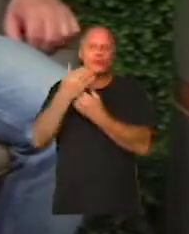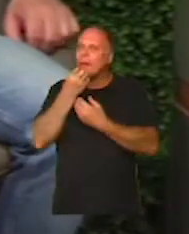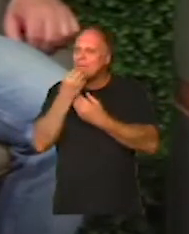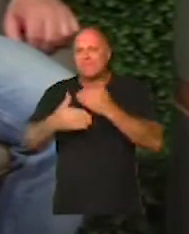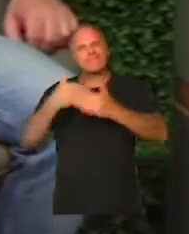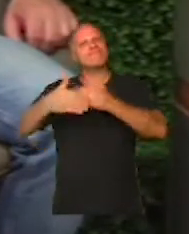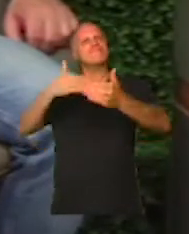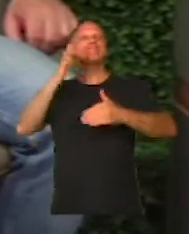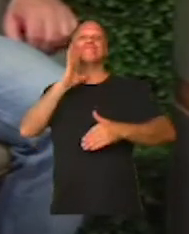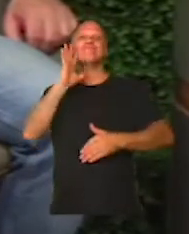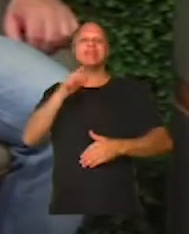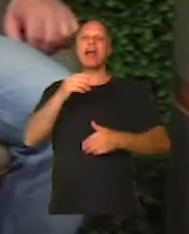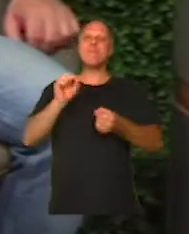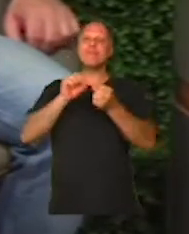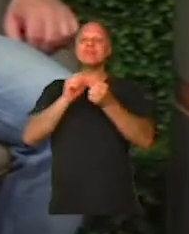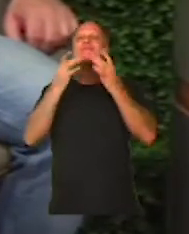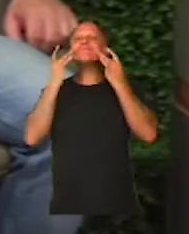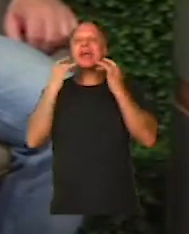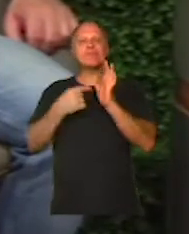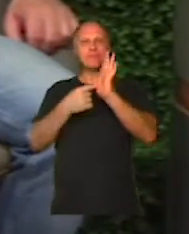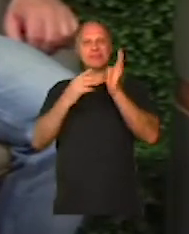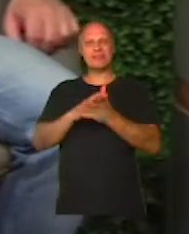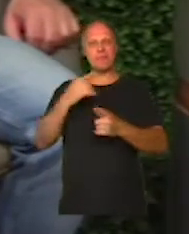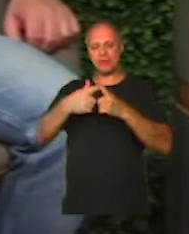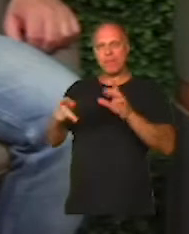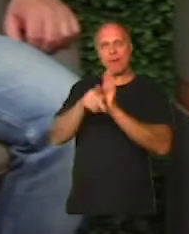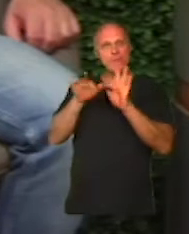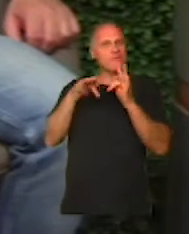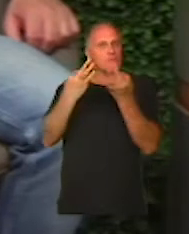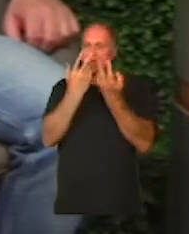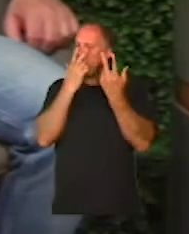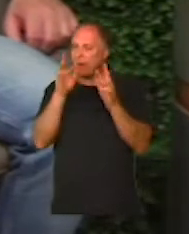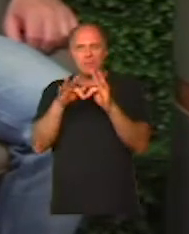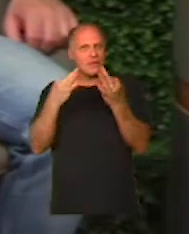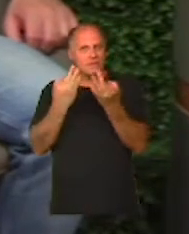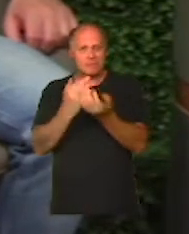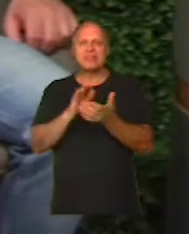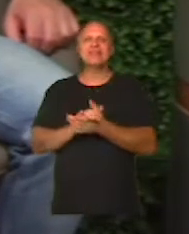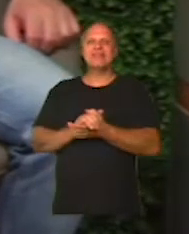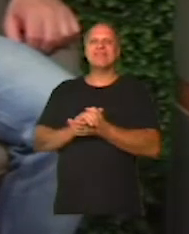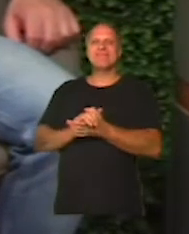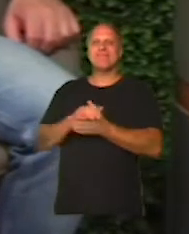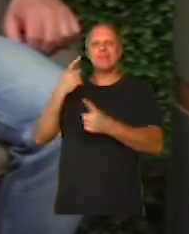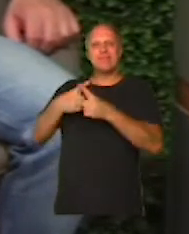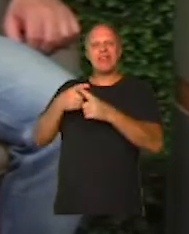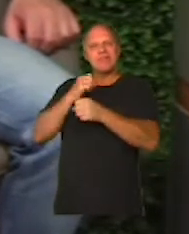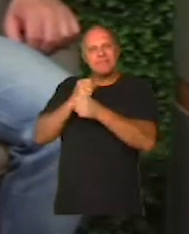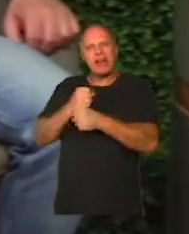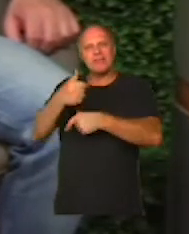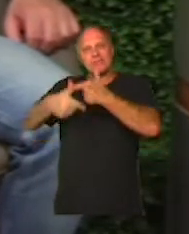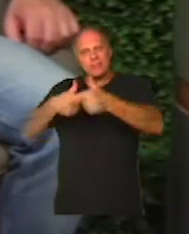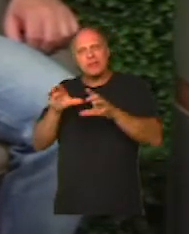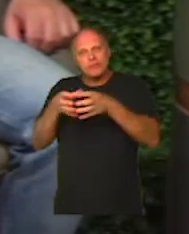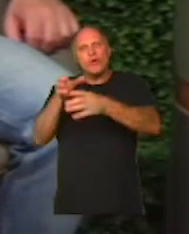né? Porque a coisa tem que fluir. Ah, e a Entretexto é uma família. É uma grande família, né? Porque você já vem há anos, sim, né? Juntos, sim. A mesma turma